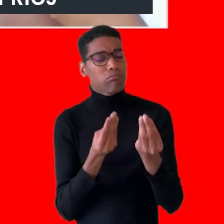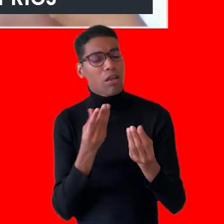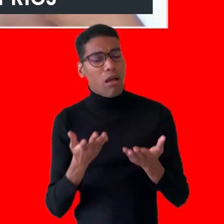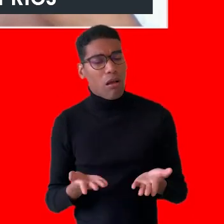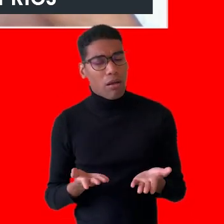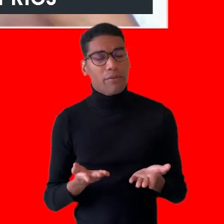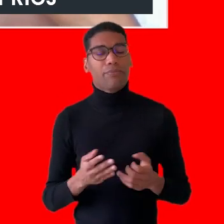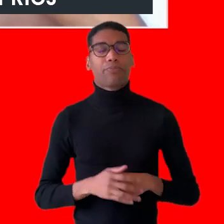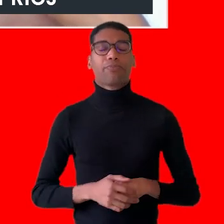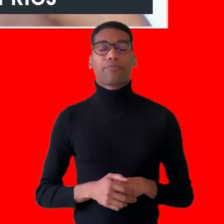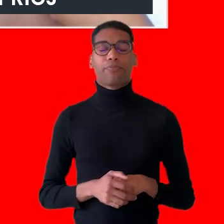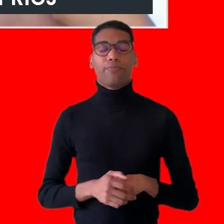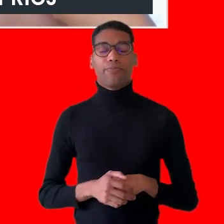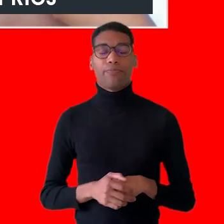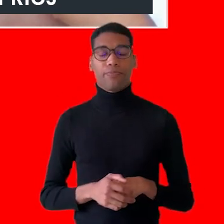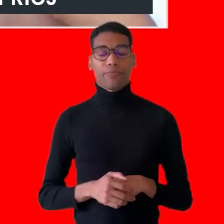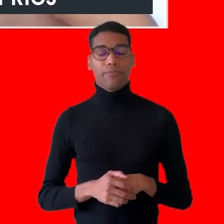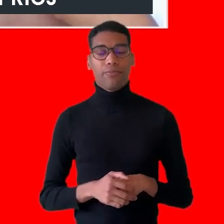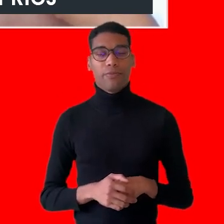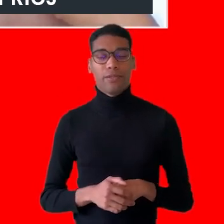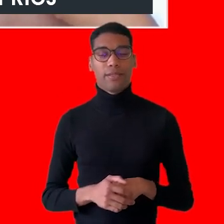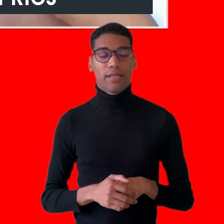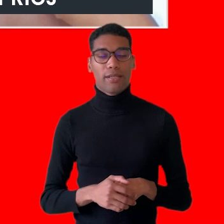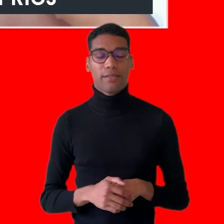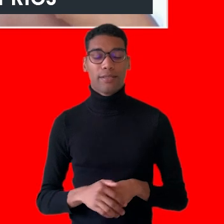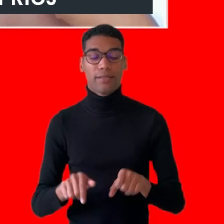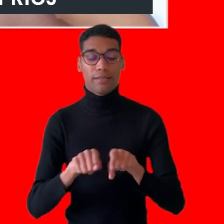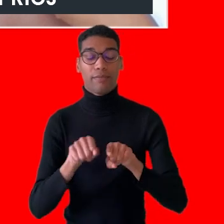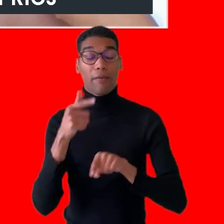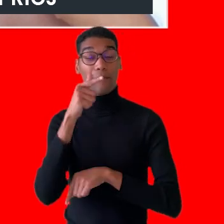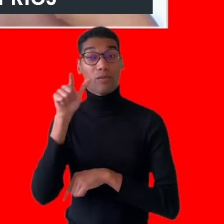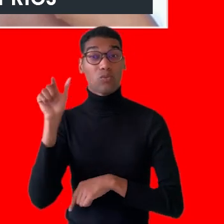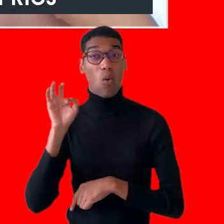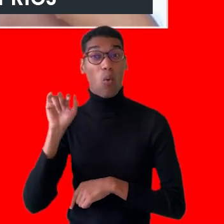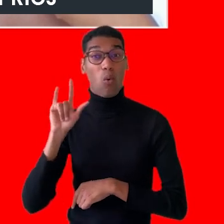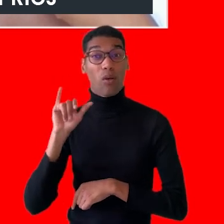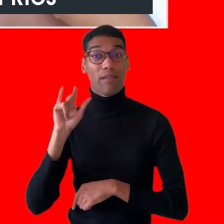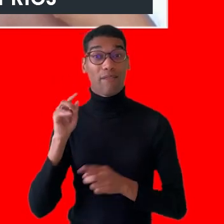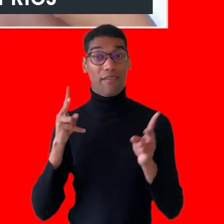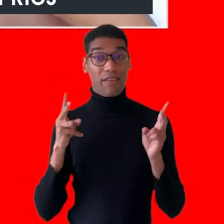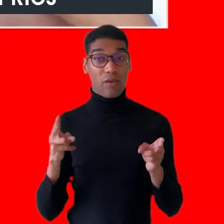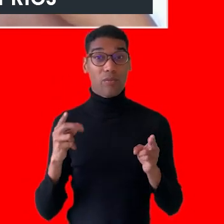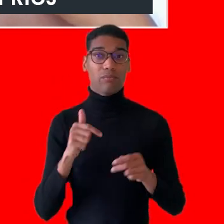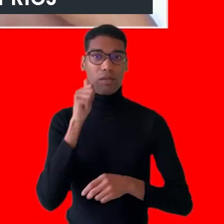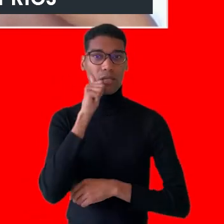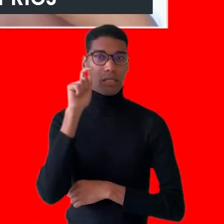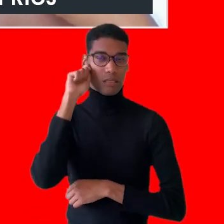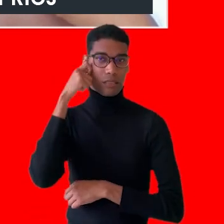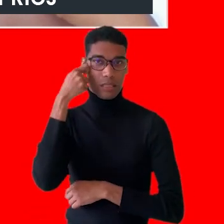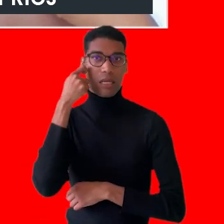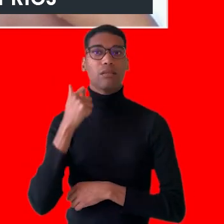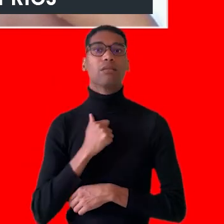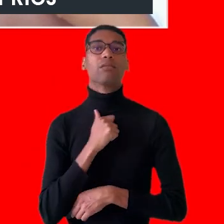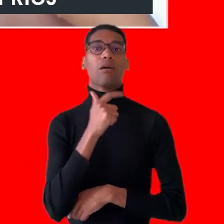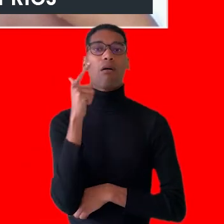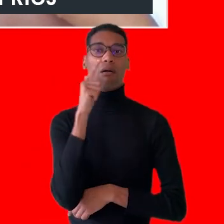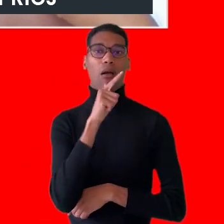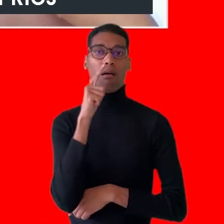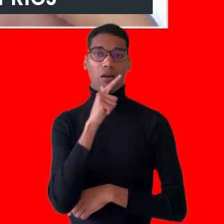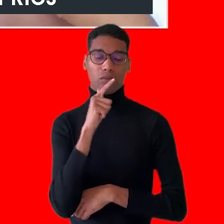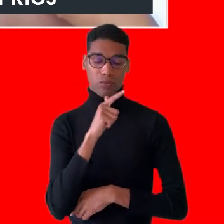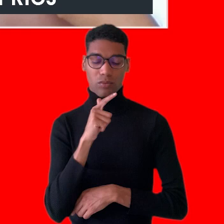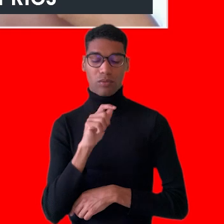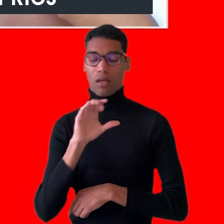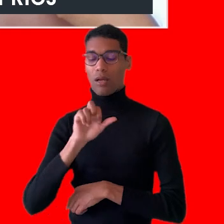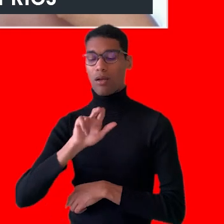posição. É preciso perguntar para as outras Flávias negras, mulheres negras, que chegaram